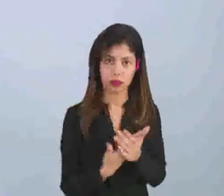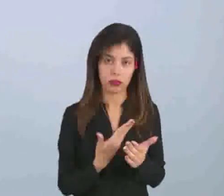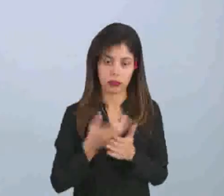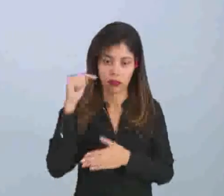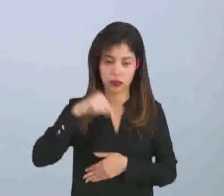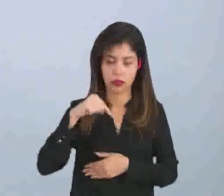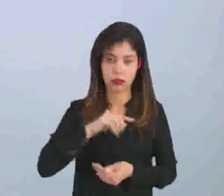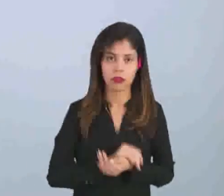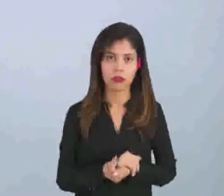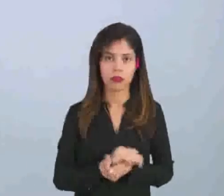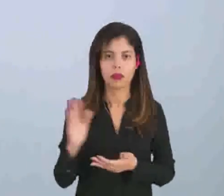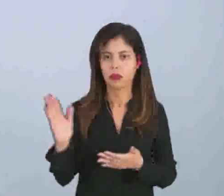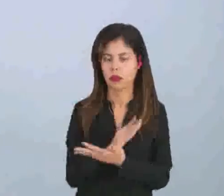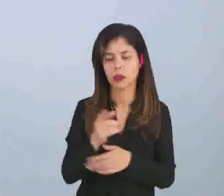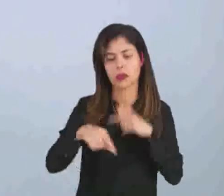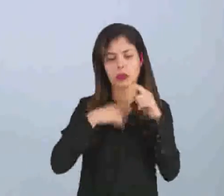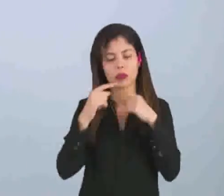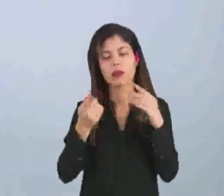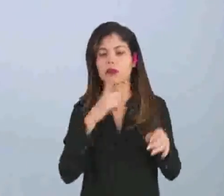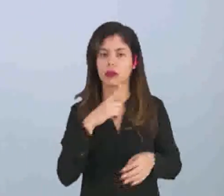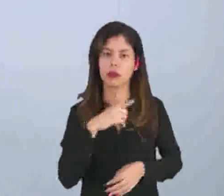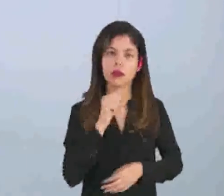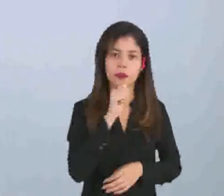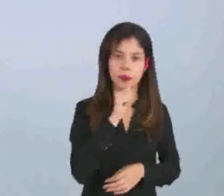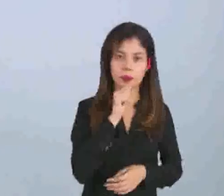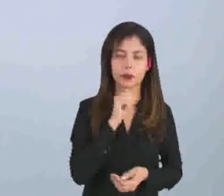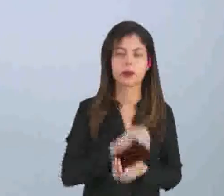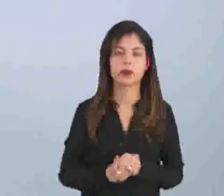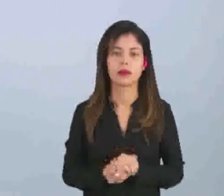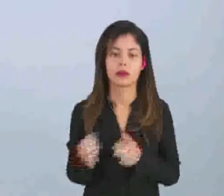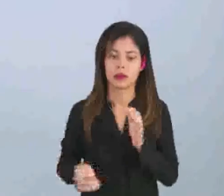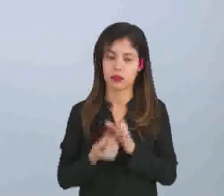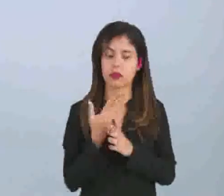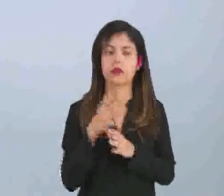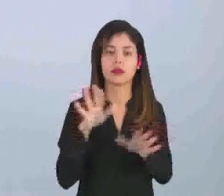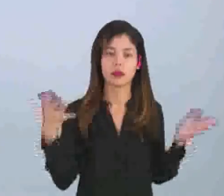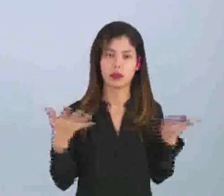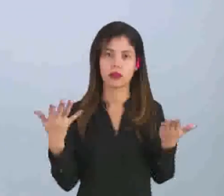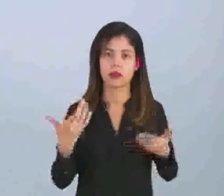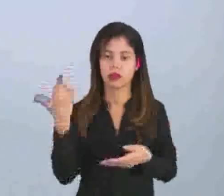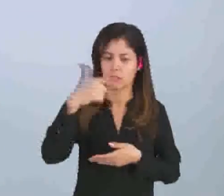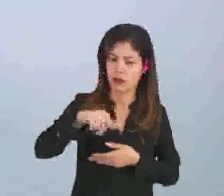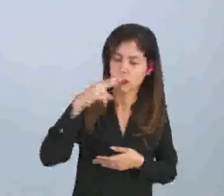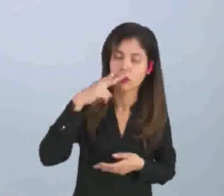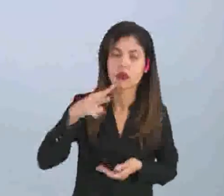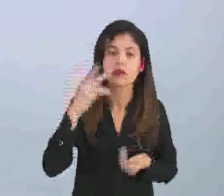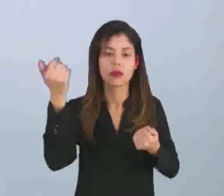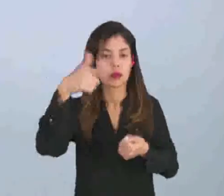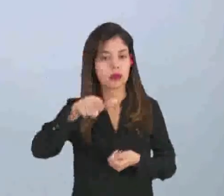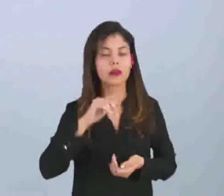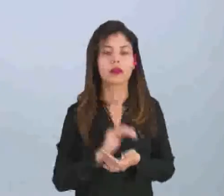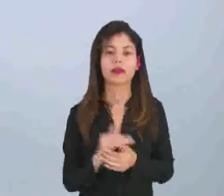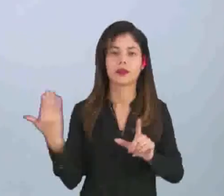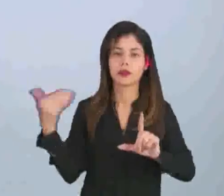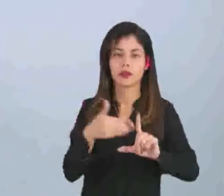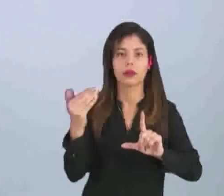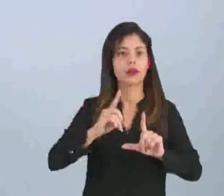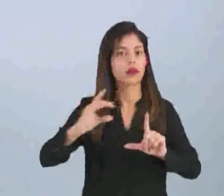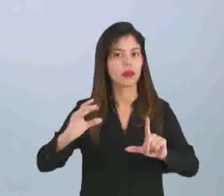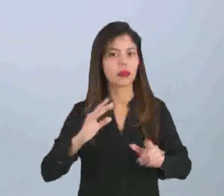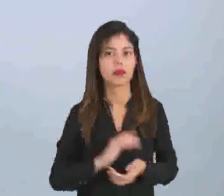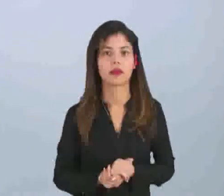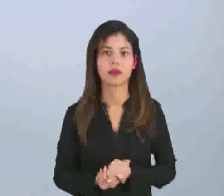de assistir as nossas próximas aulas aqui e para alguma dúvida que tenha aí surgido ainda durante a aula, se você quer reprisar essa aula, assistir